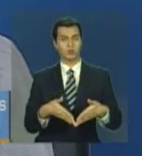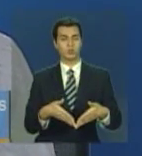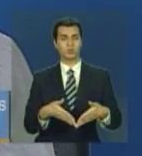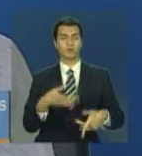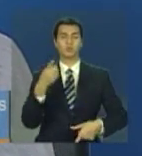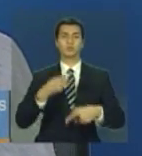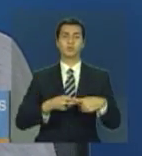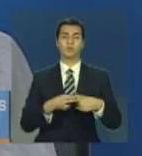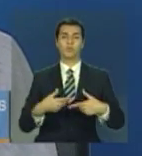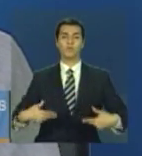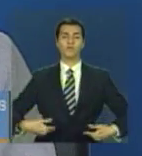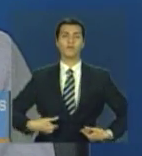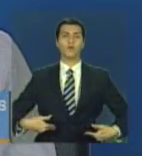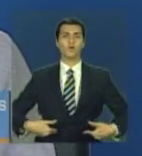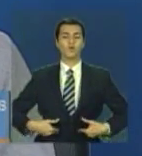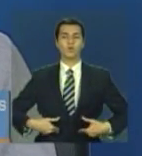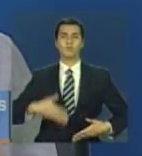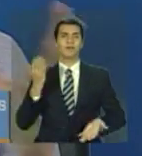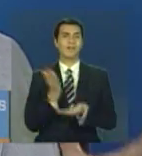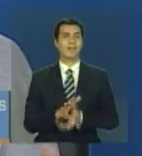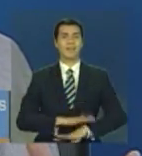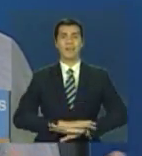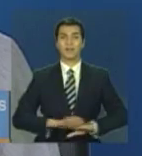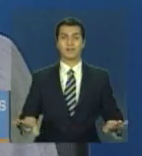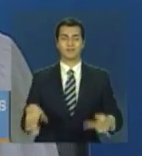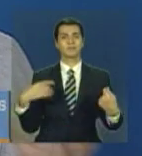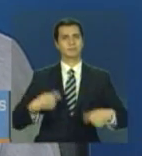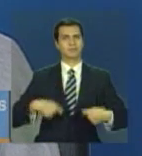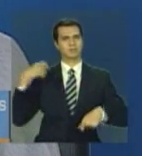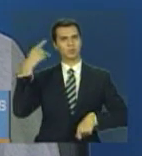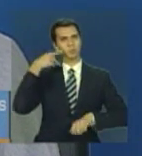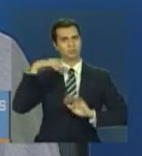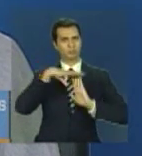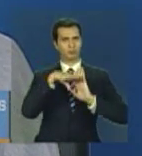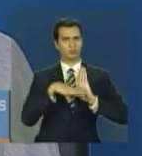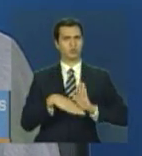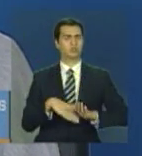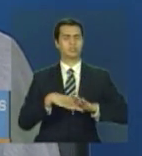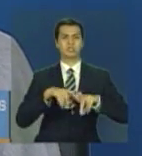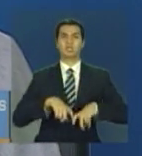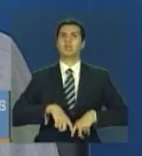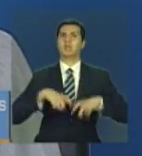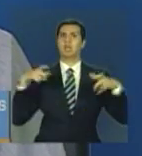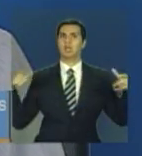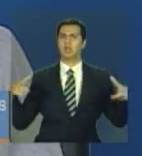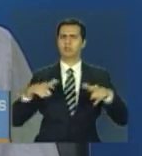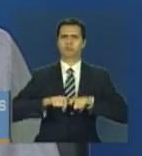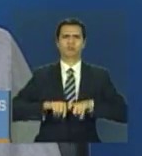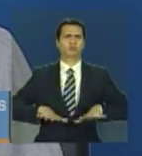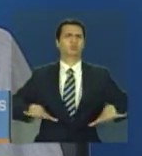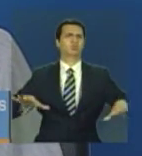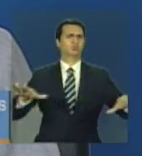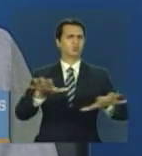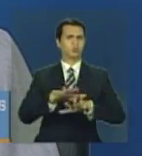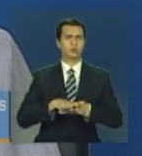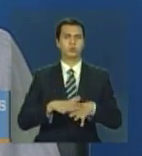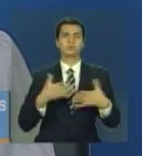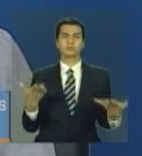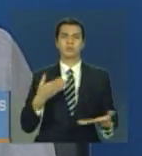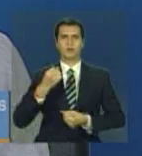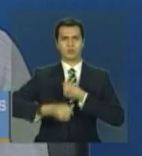a erradicação da fome do ponto de vista da construção de uma política mais ampla de segurança alimentar e nutricional. E agora,